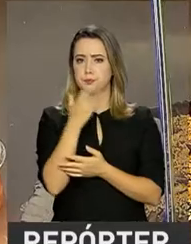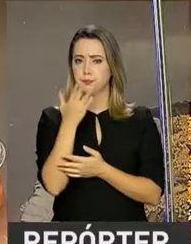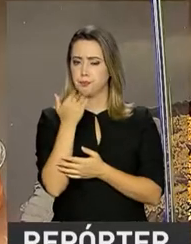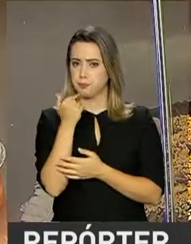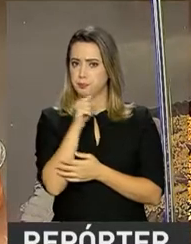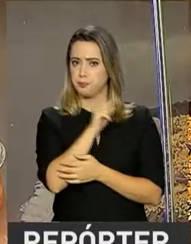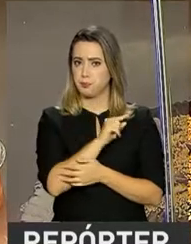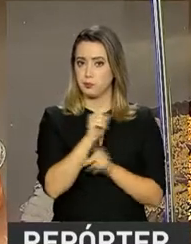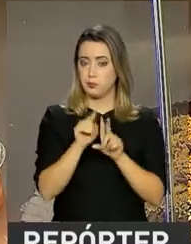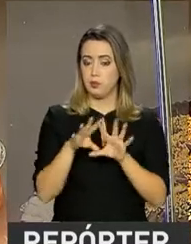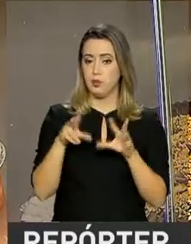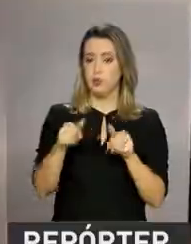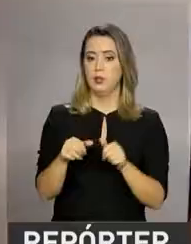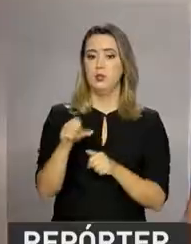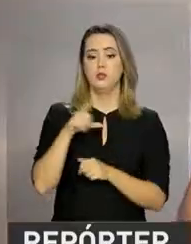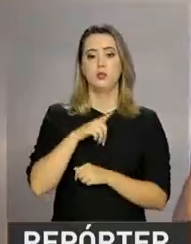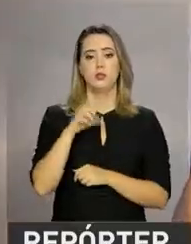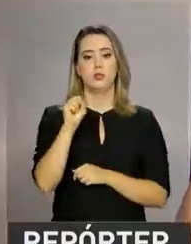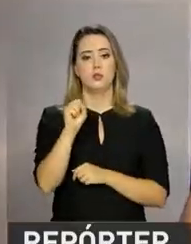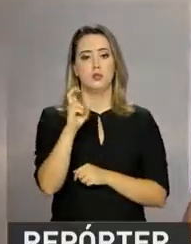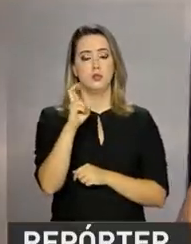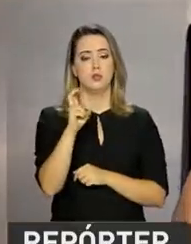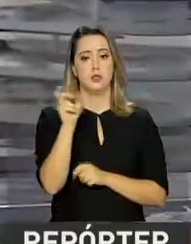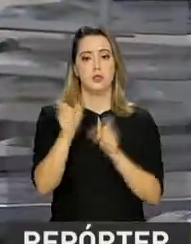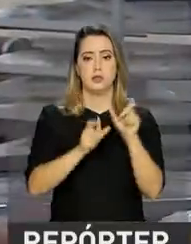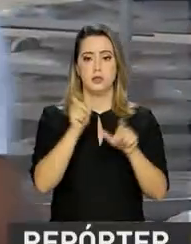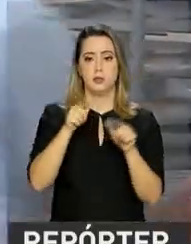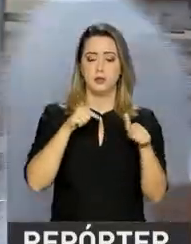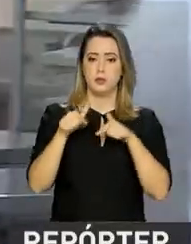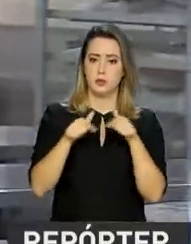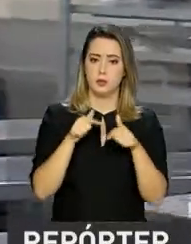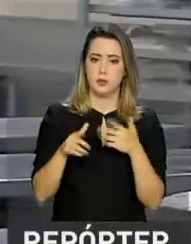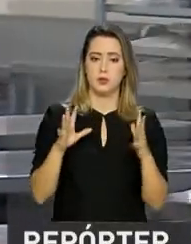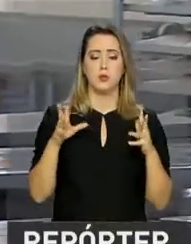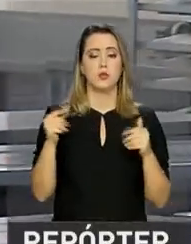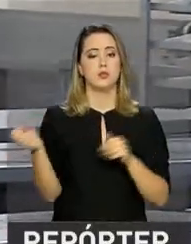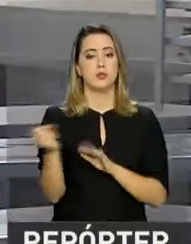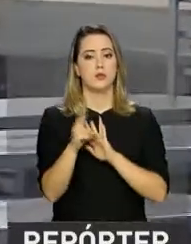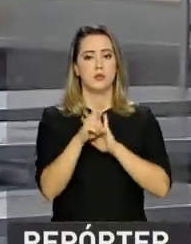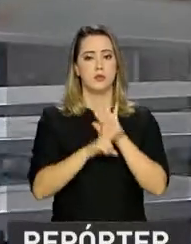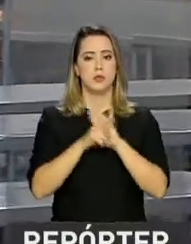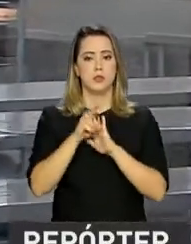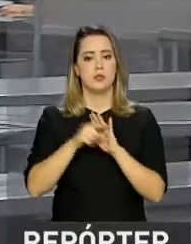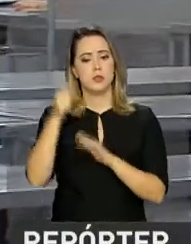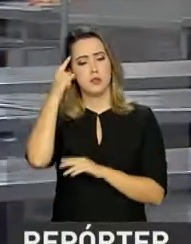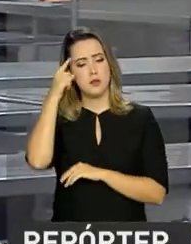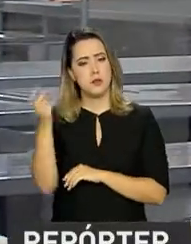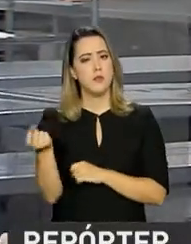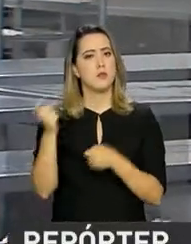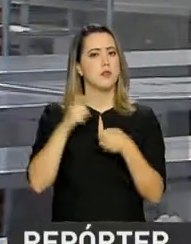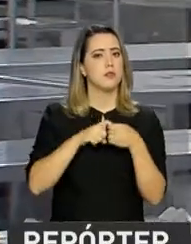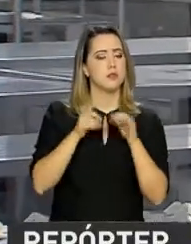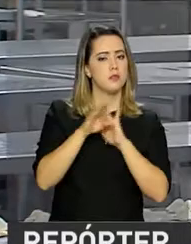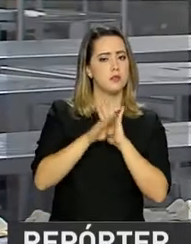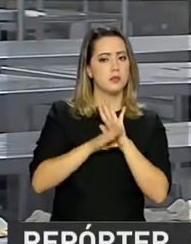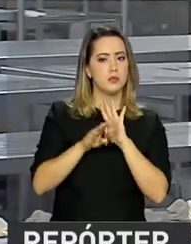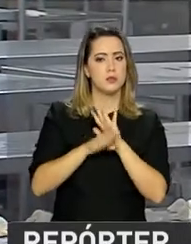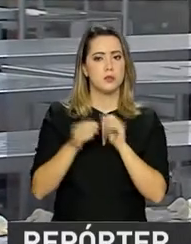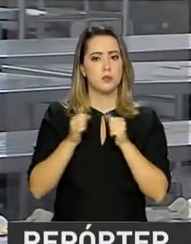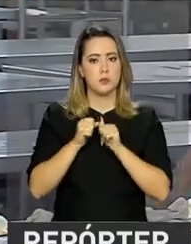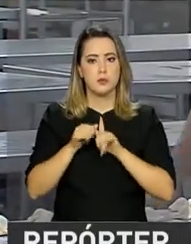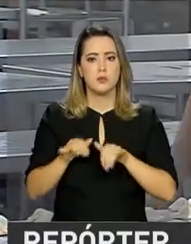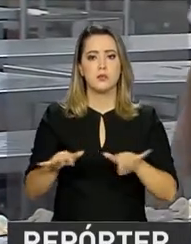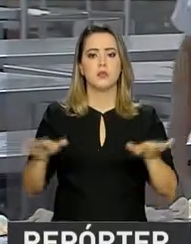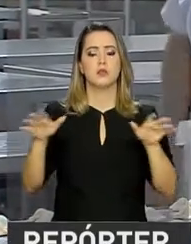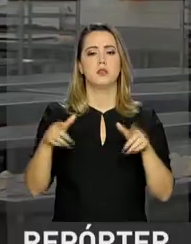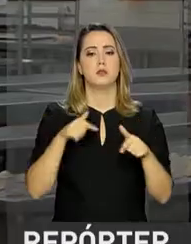Ao todo, tem 85 funcionários. Com as novas regras, ele pensa em retomar projetos para a expansão